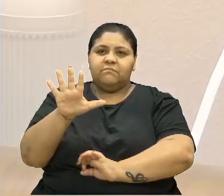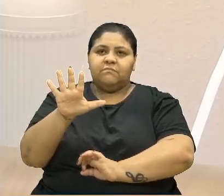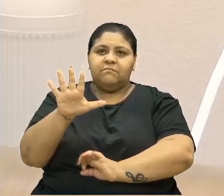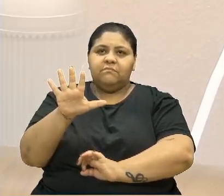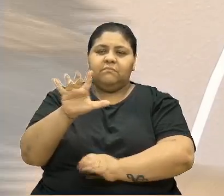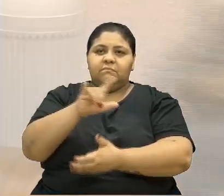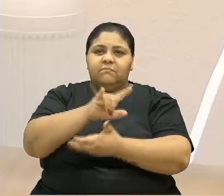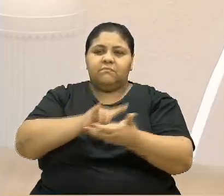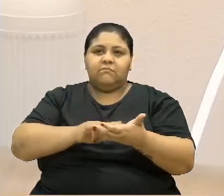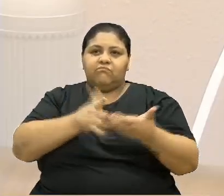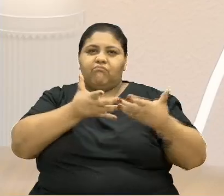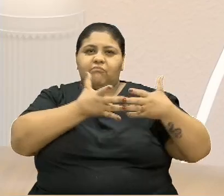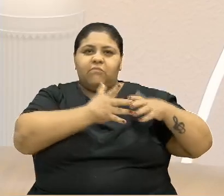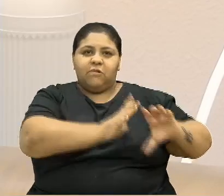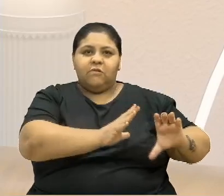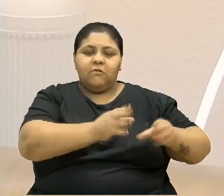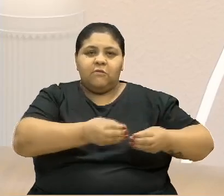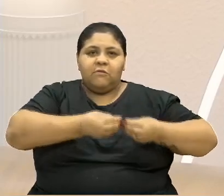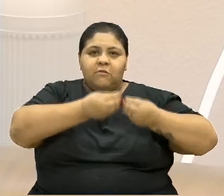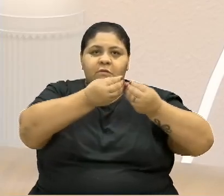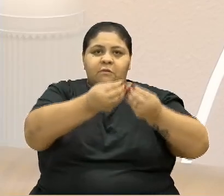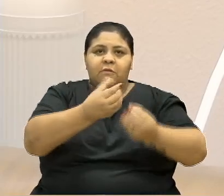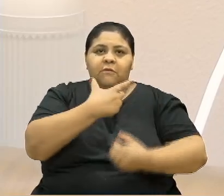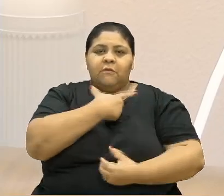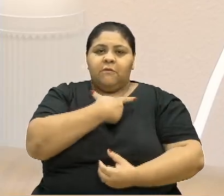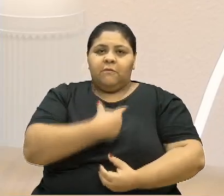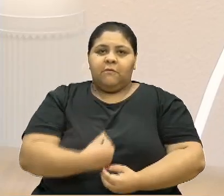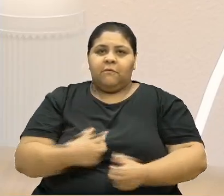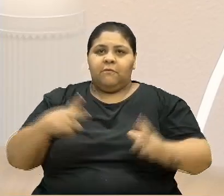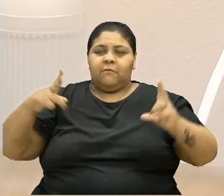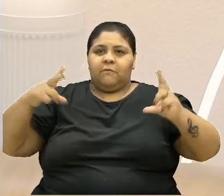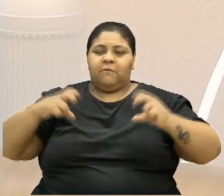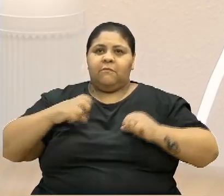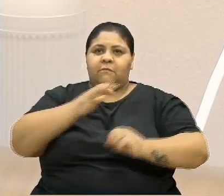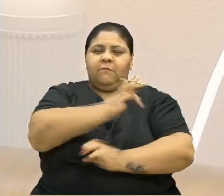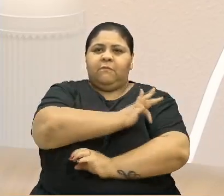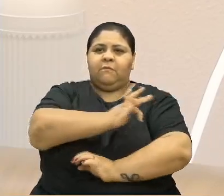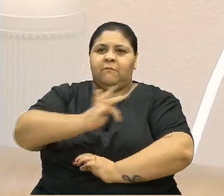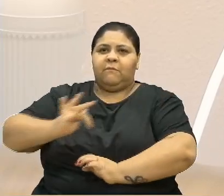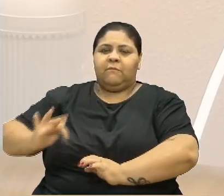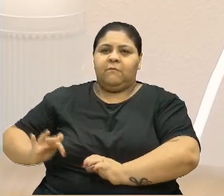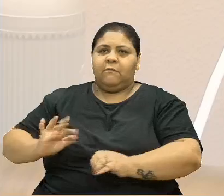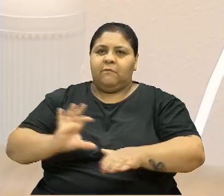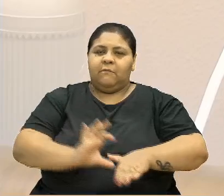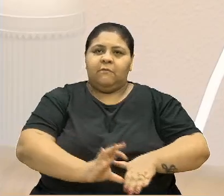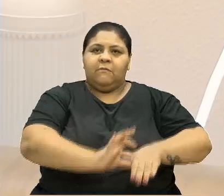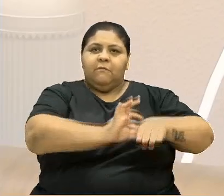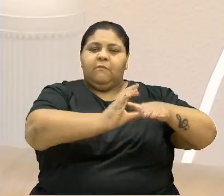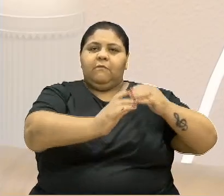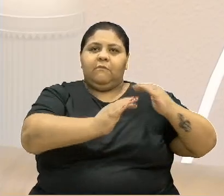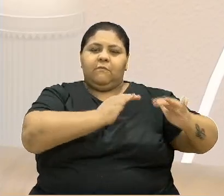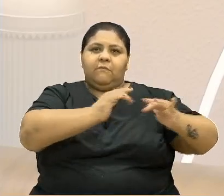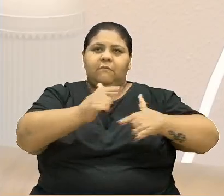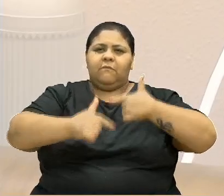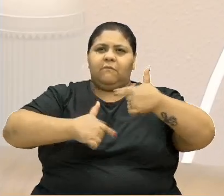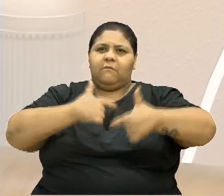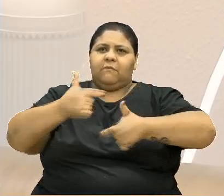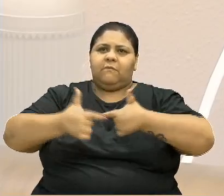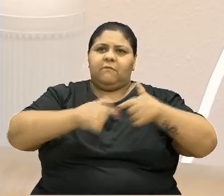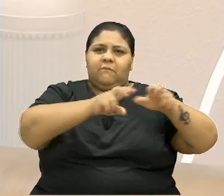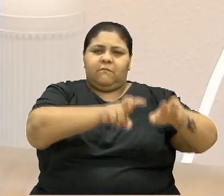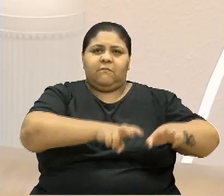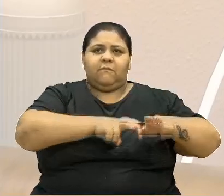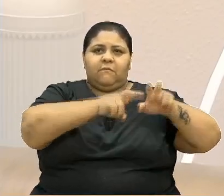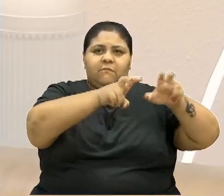moção de repúdio à entrega de medalha do Mérito Farroupilha ao líder do Movimento dos Trabalhadores Rurais